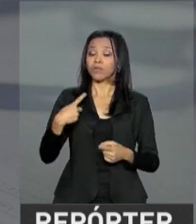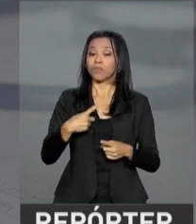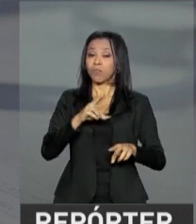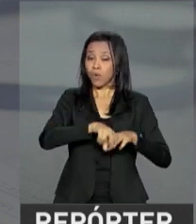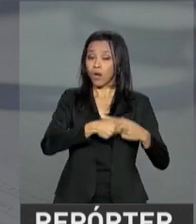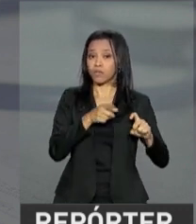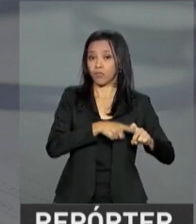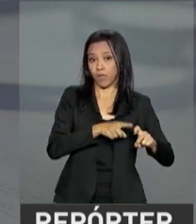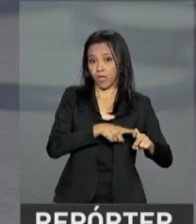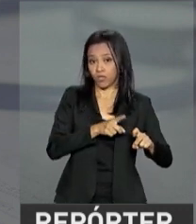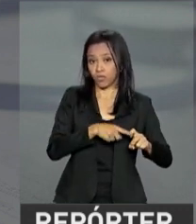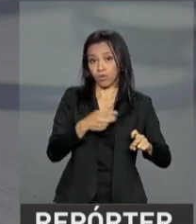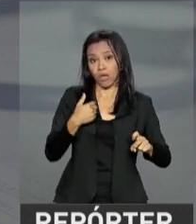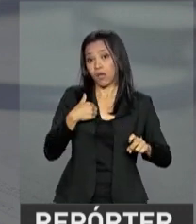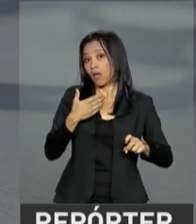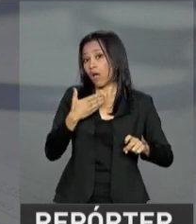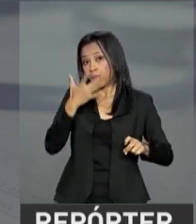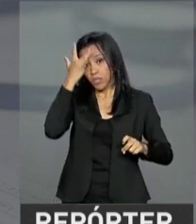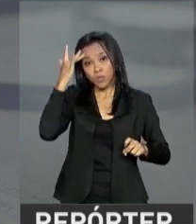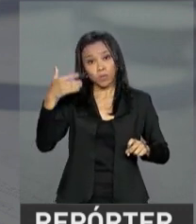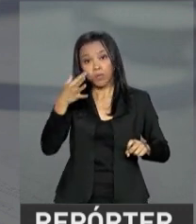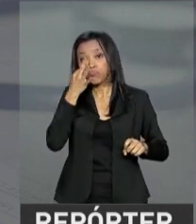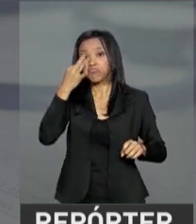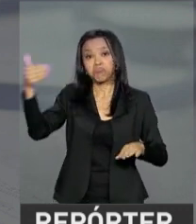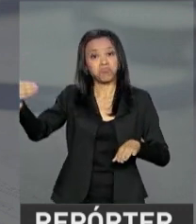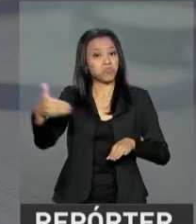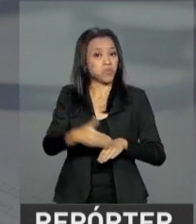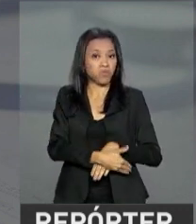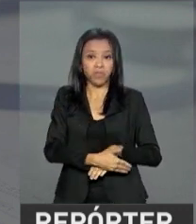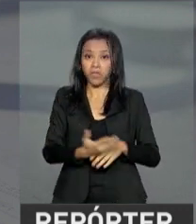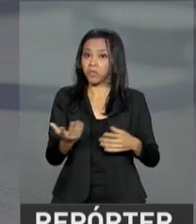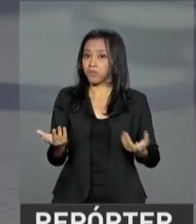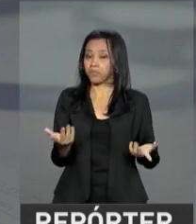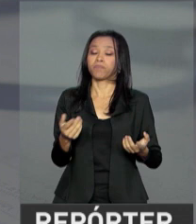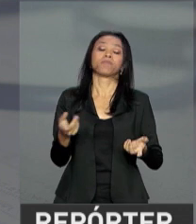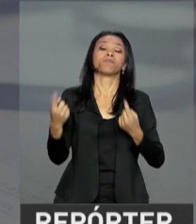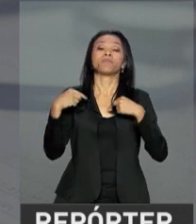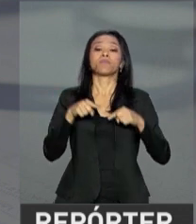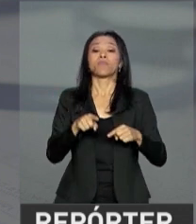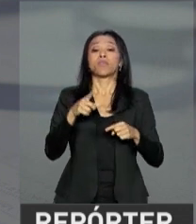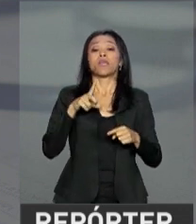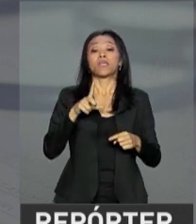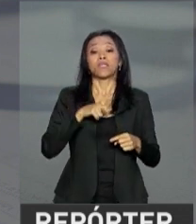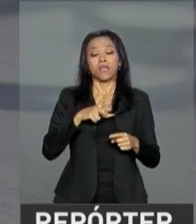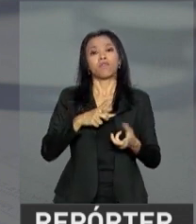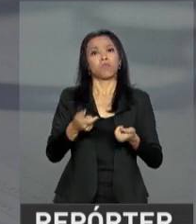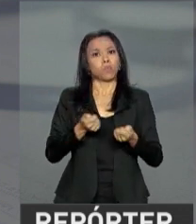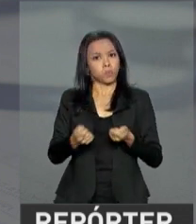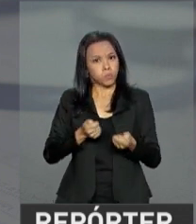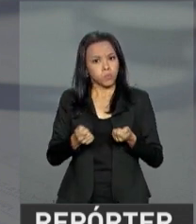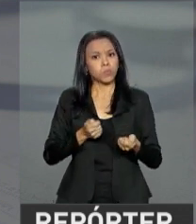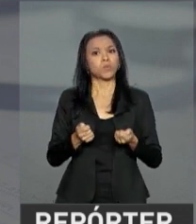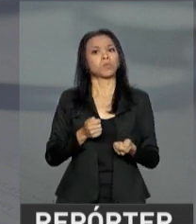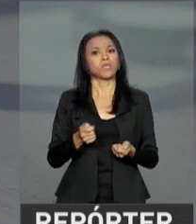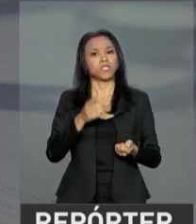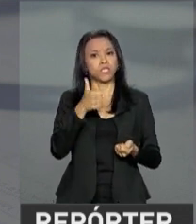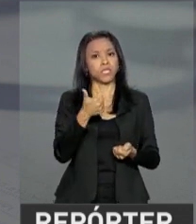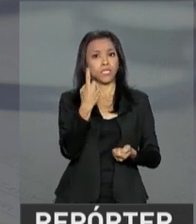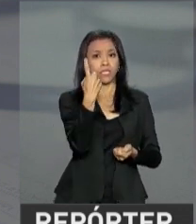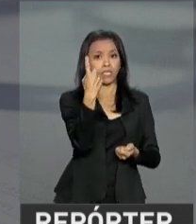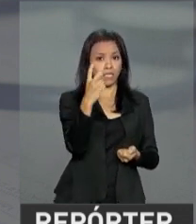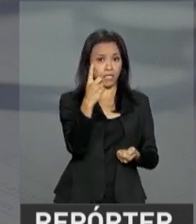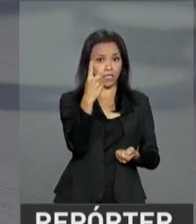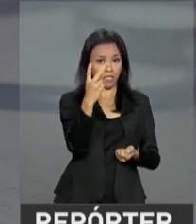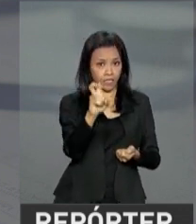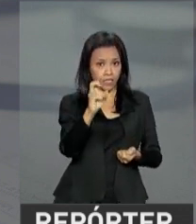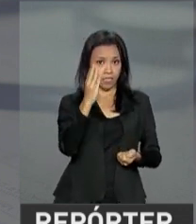ou não comparecimento do beneficiário a estimativa é que a economia chegue a mais de 15 bilhões de reais até o